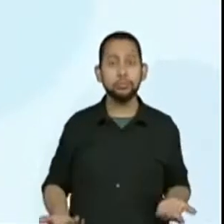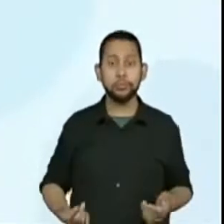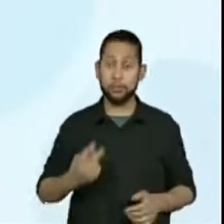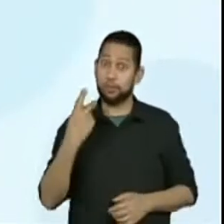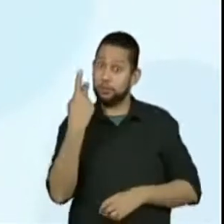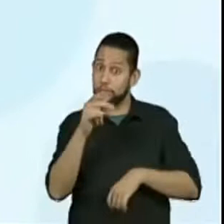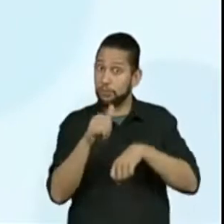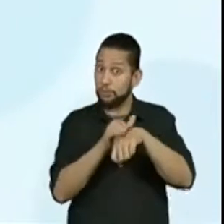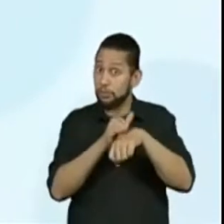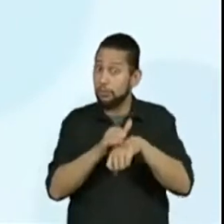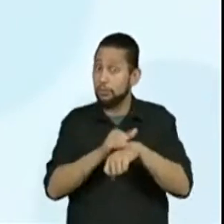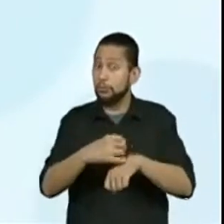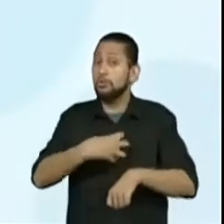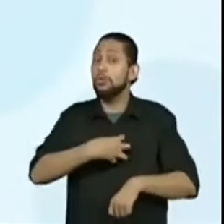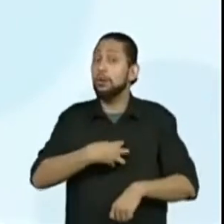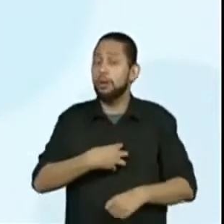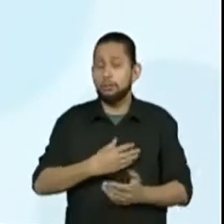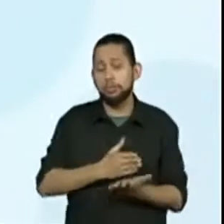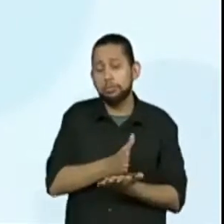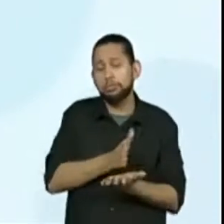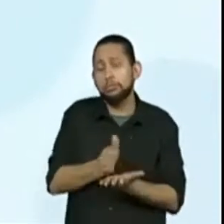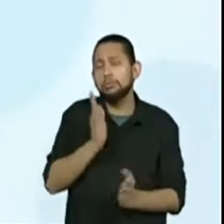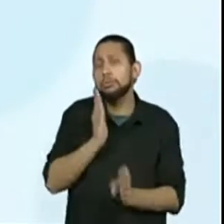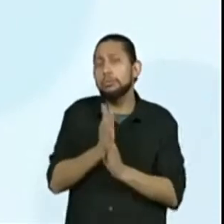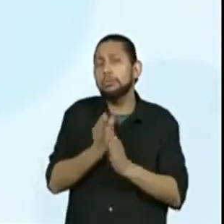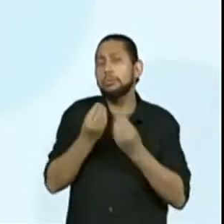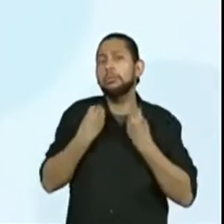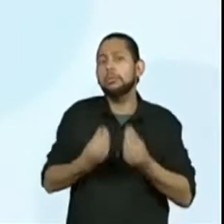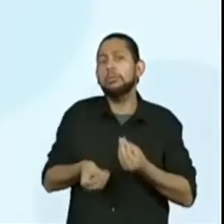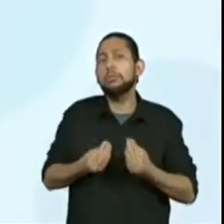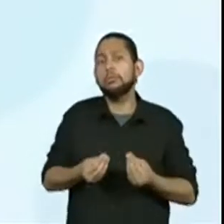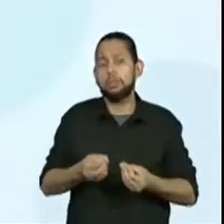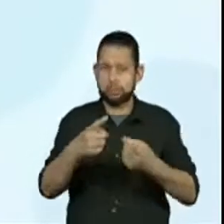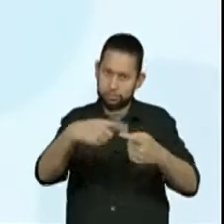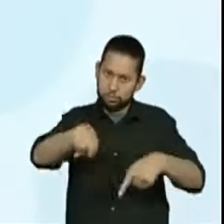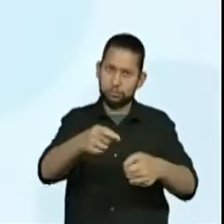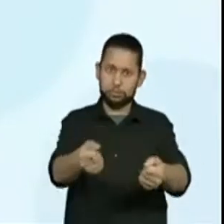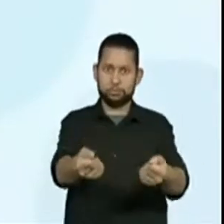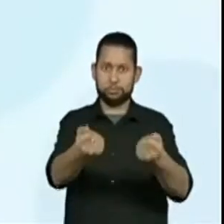estratégias vocês utilizaram para chegar a essa conclusão. Vamos lá?